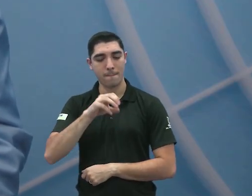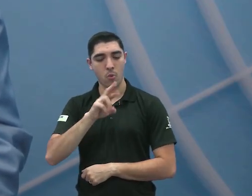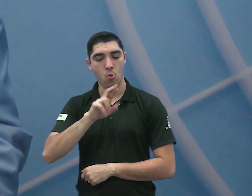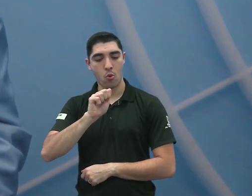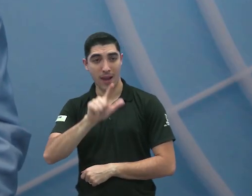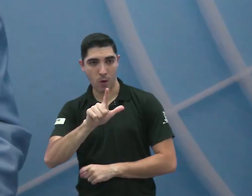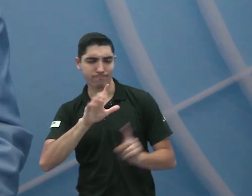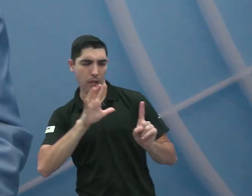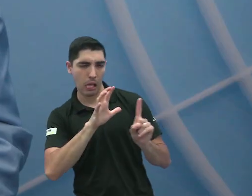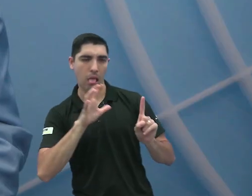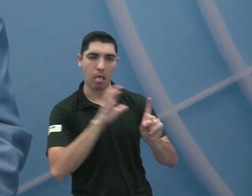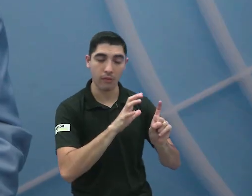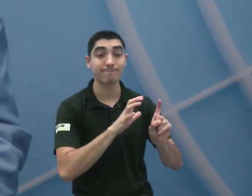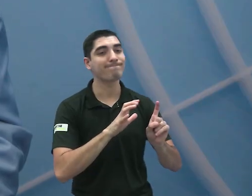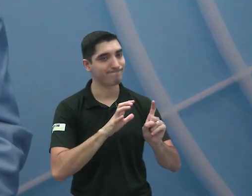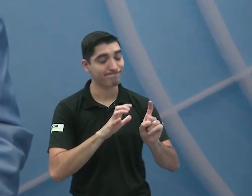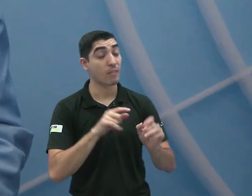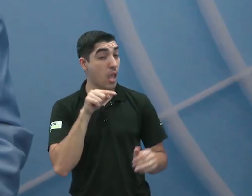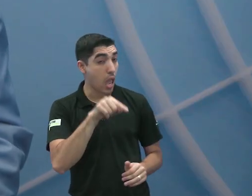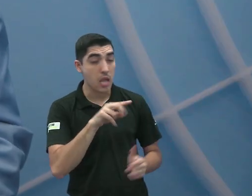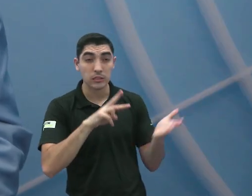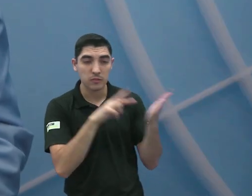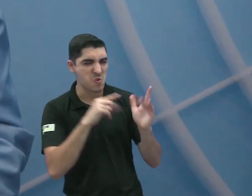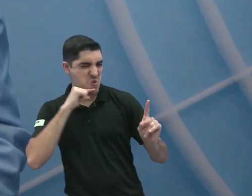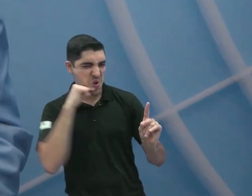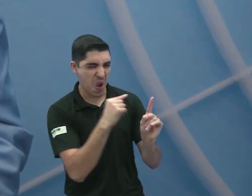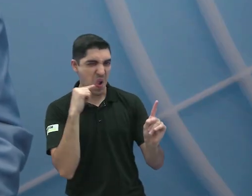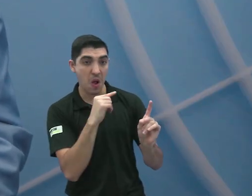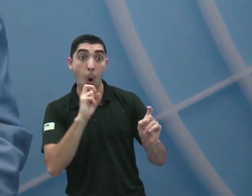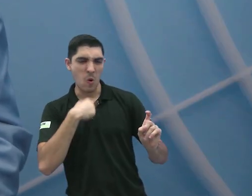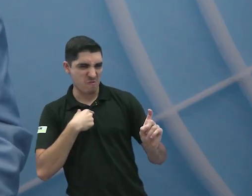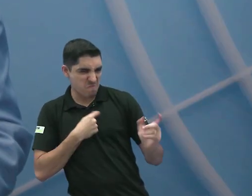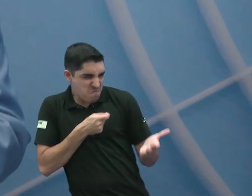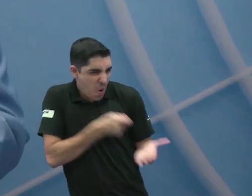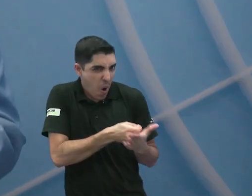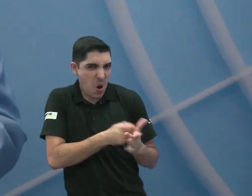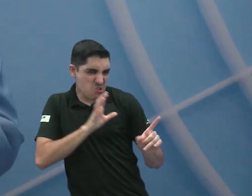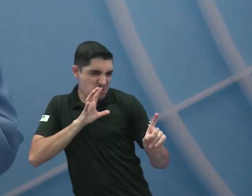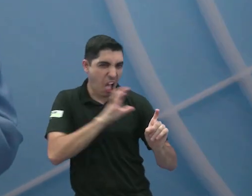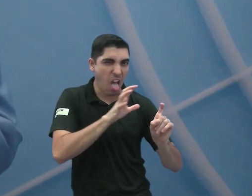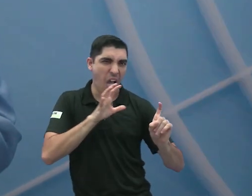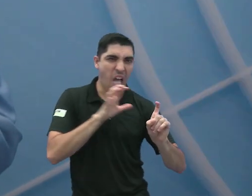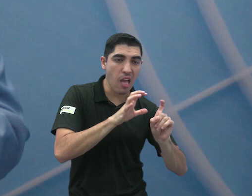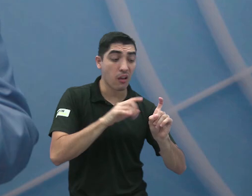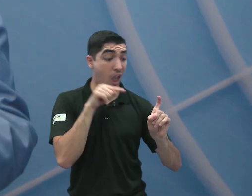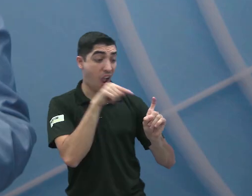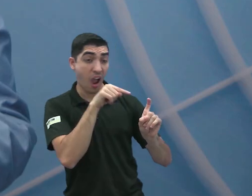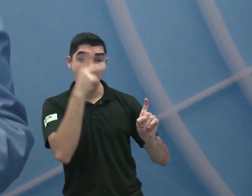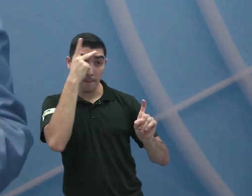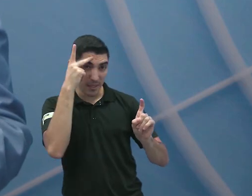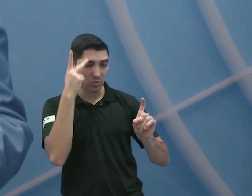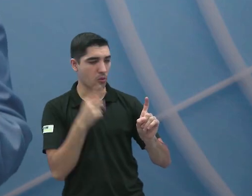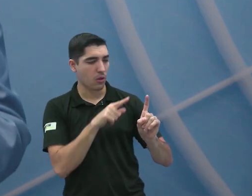né, como humilhações, intimidações e ameaças, que tem o objetivo, gente, de desgastar